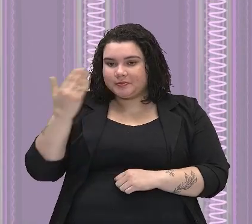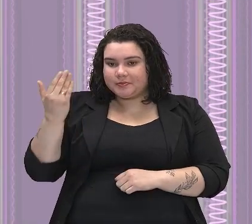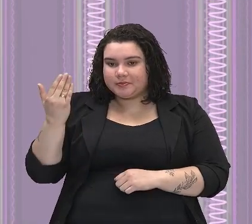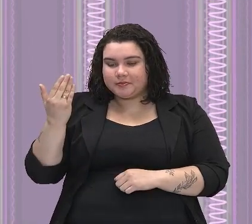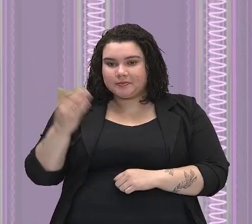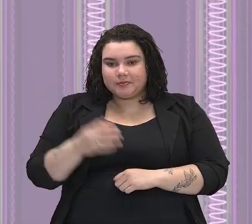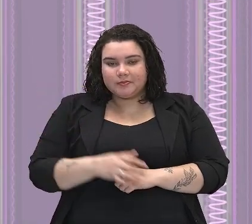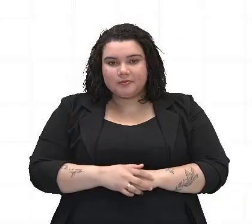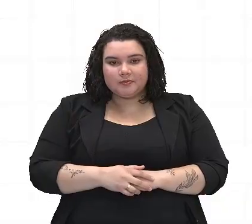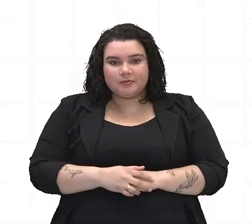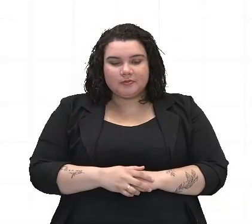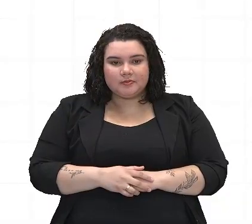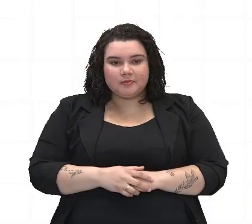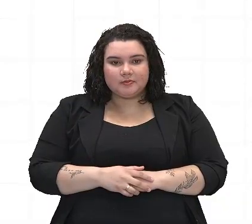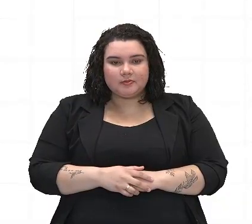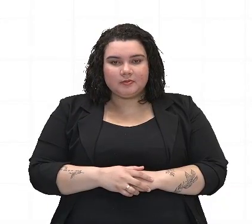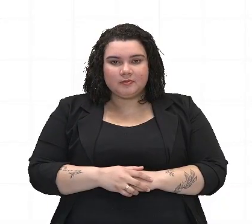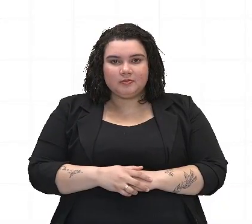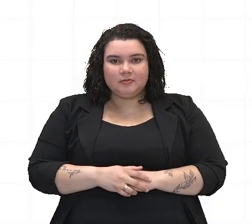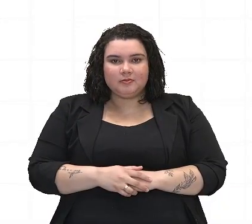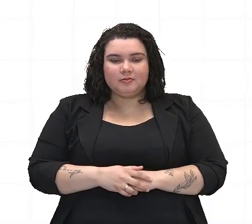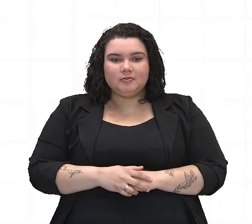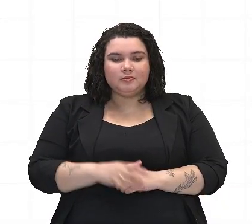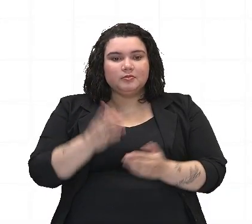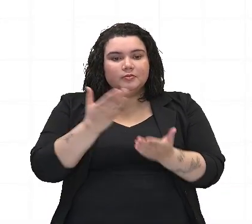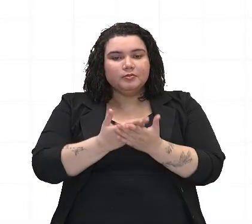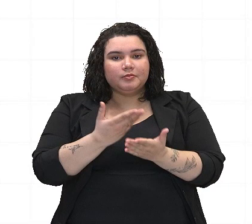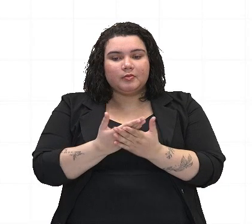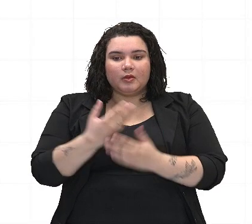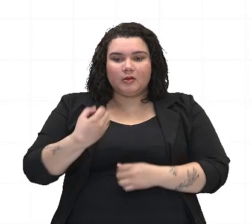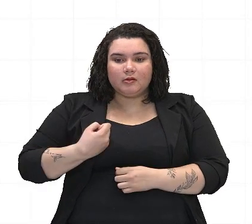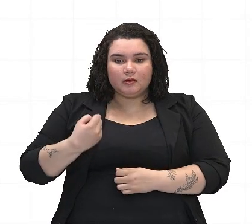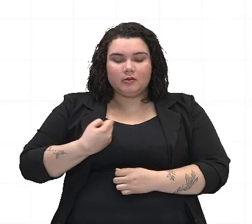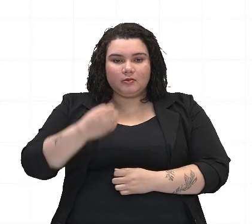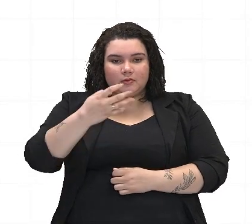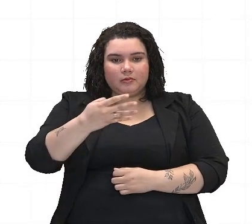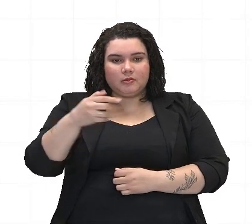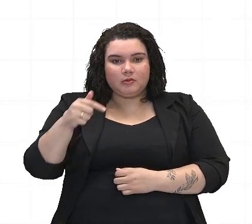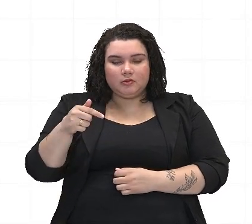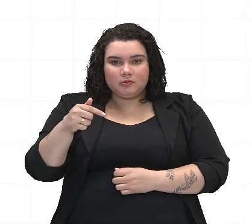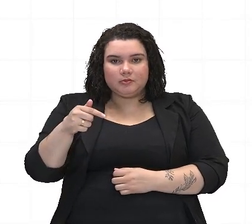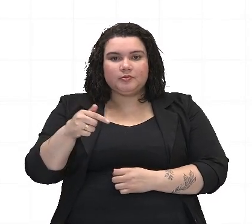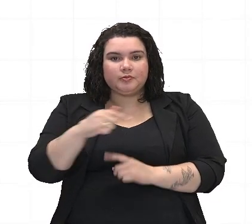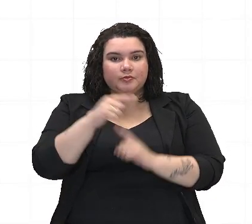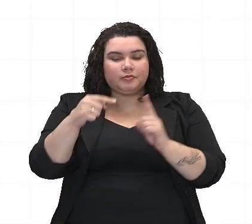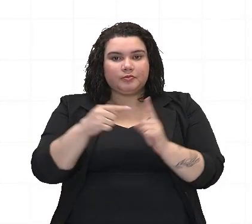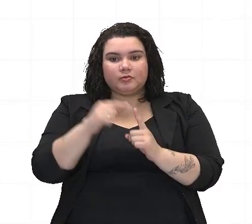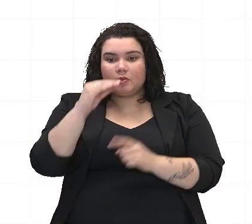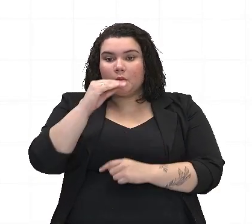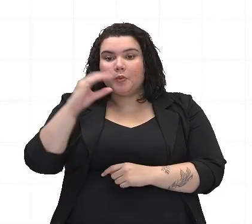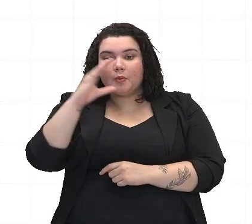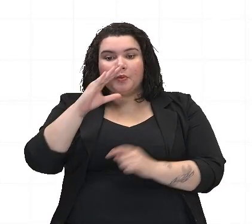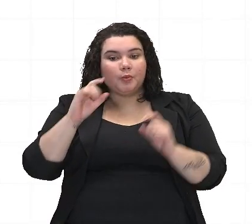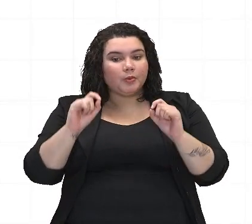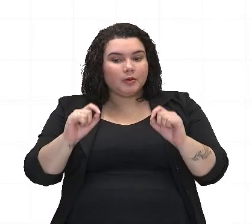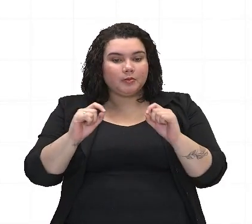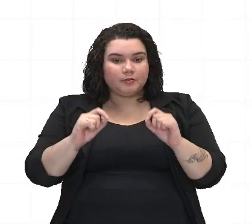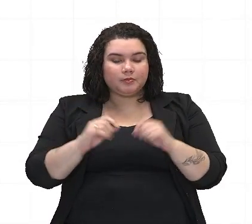agora. Qual é o número da nossa aula? Aula 47. O objeto de conhecimento